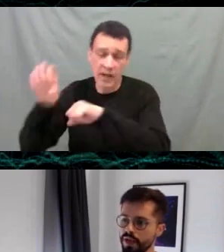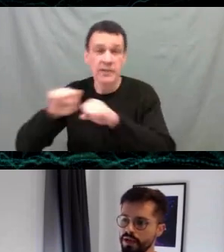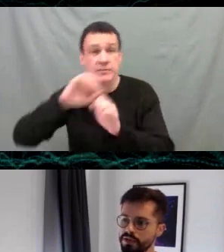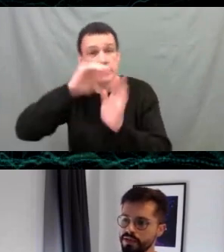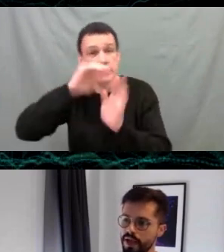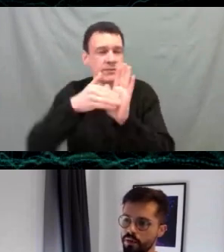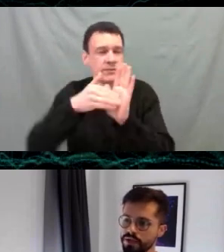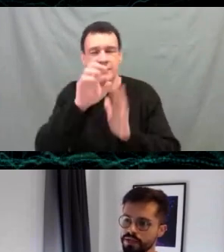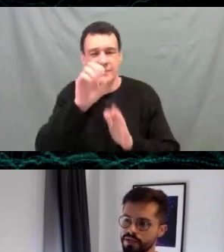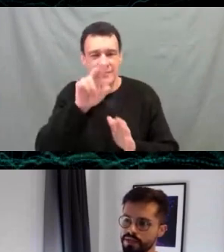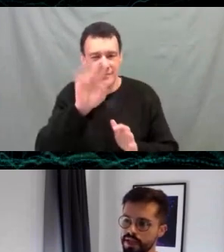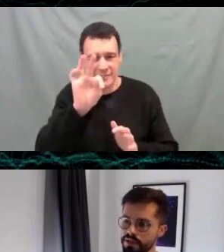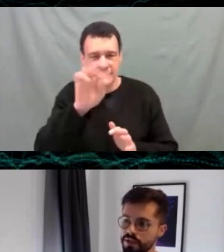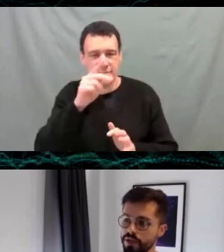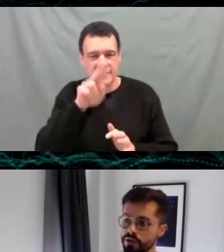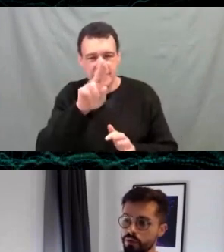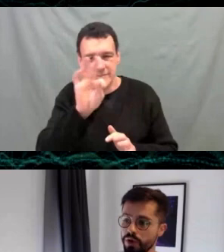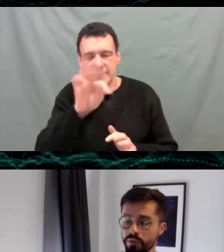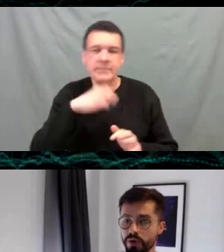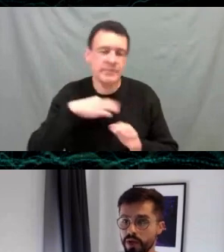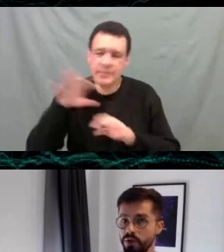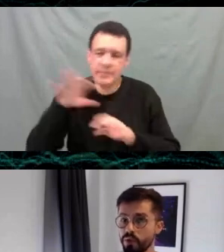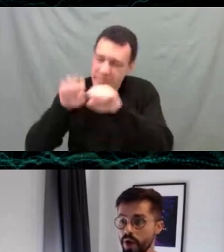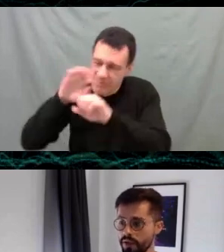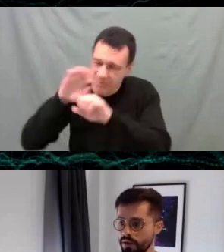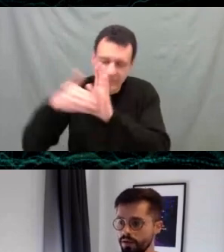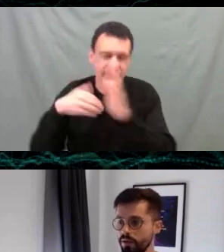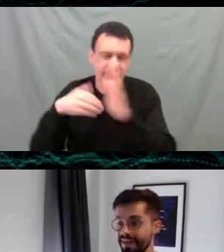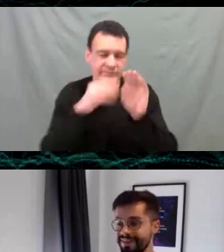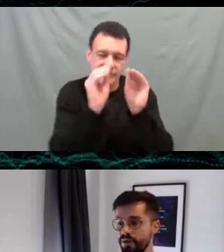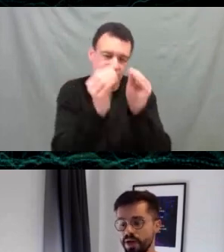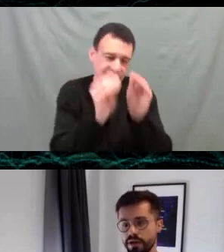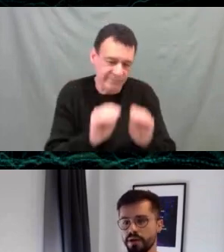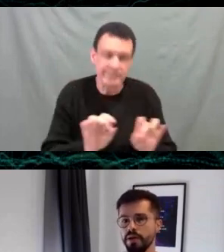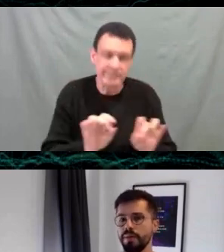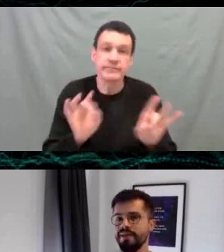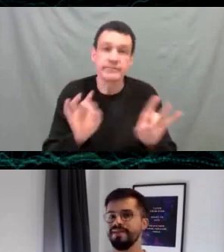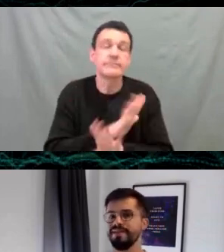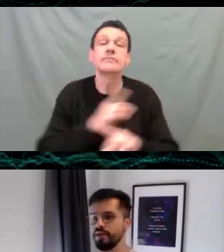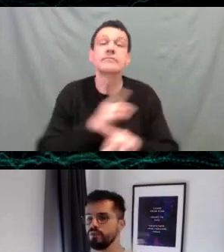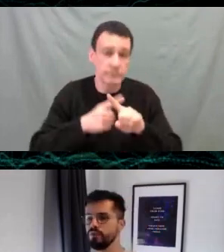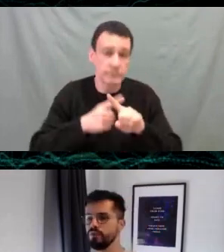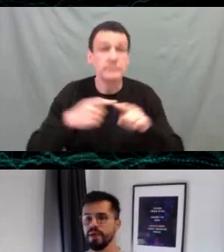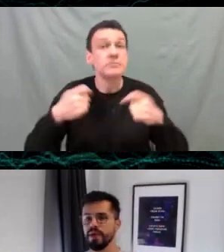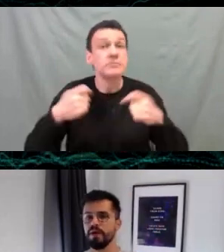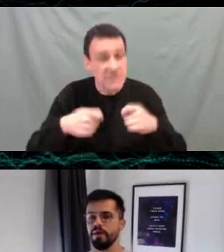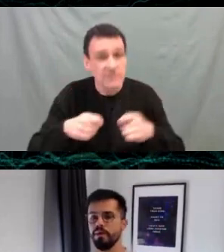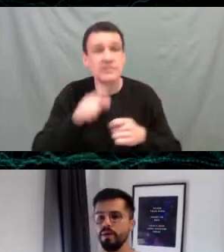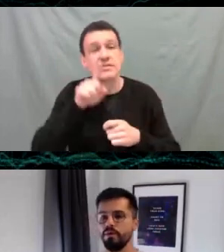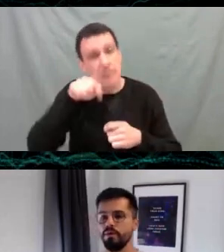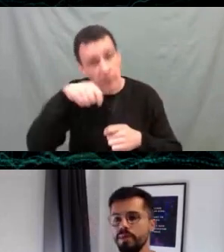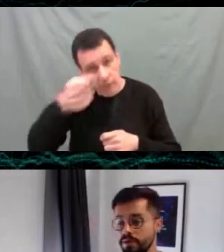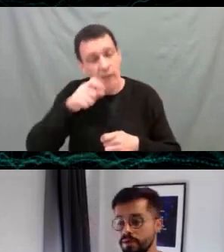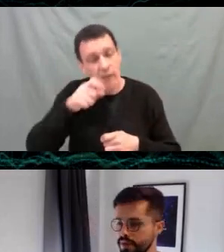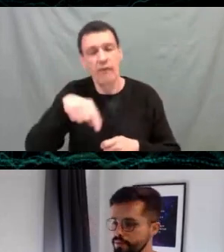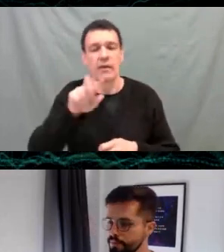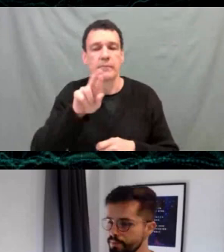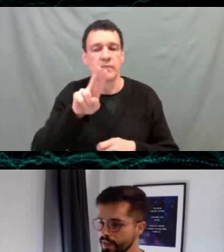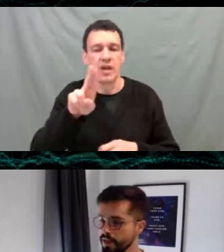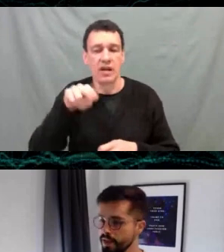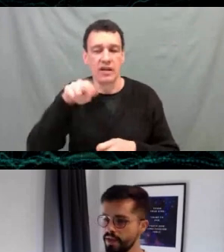passear ele qual deles é o estão assistente e o seu problema porque por pra mim então tem que estar olhando para dar certo a minha